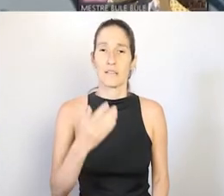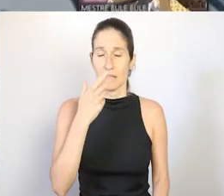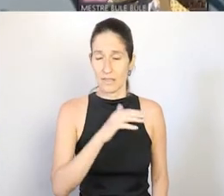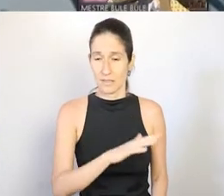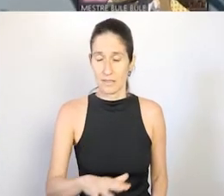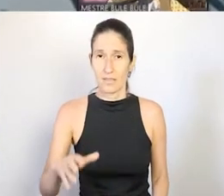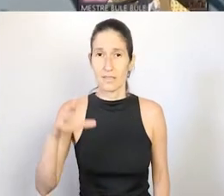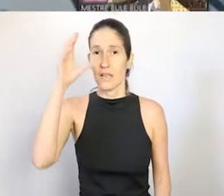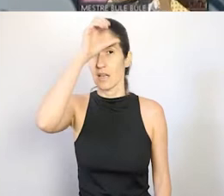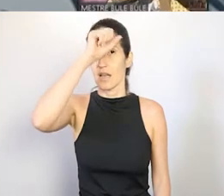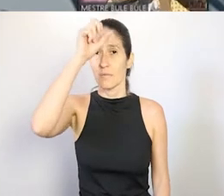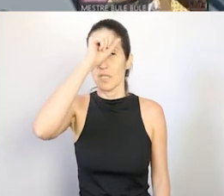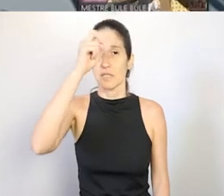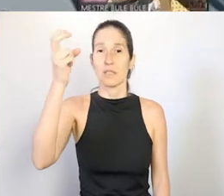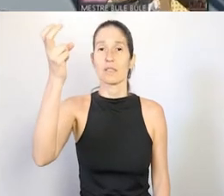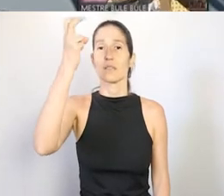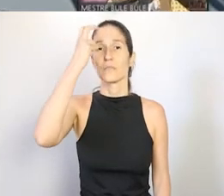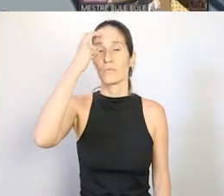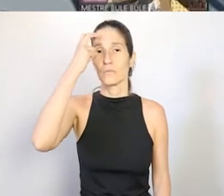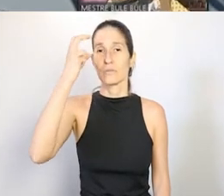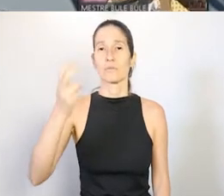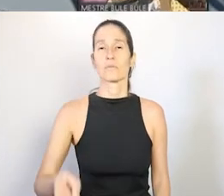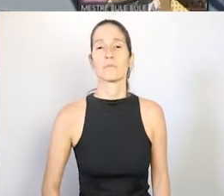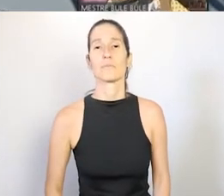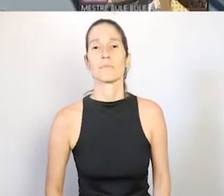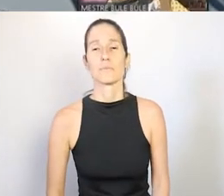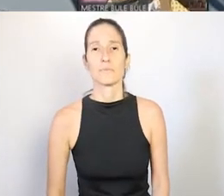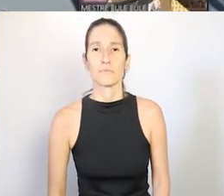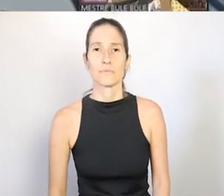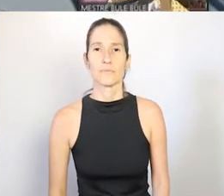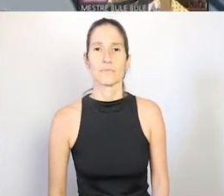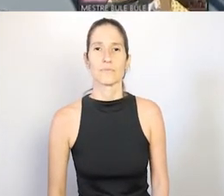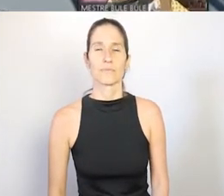de bem, e aprender alguma coisa da cultura.